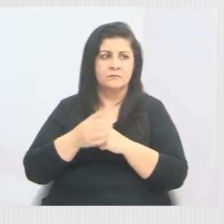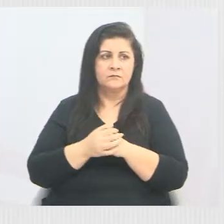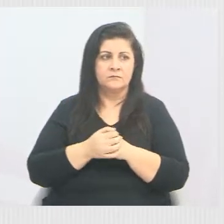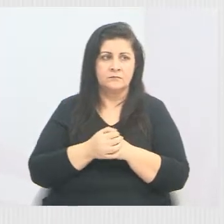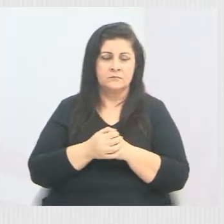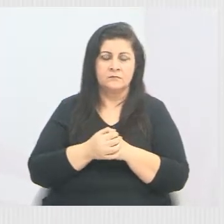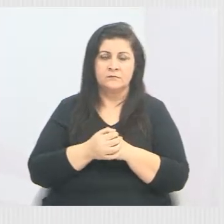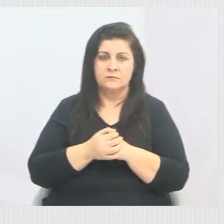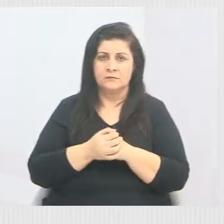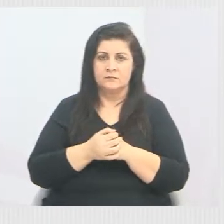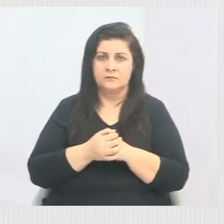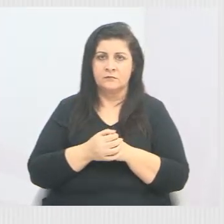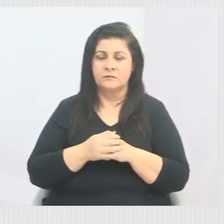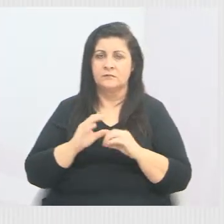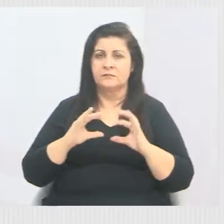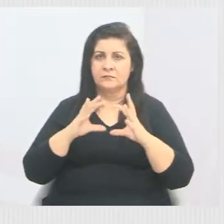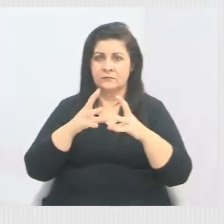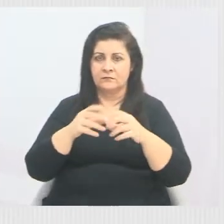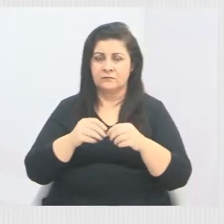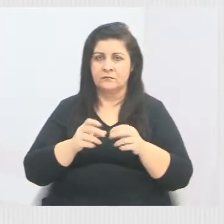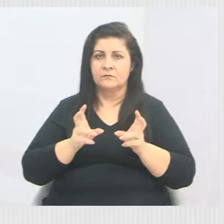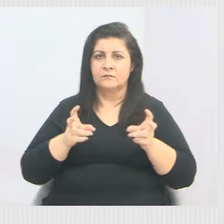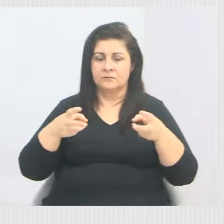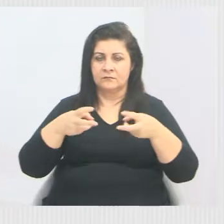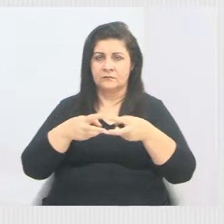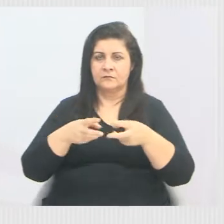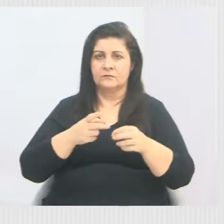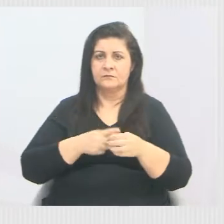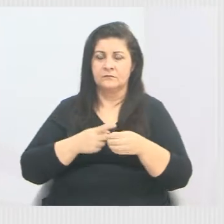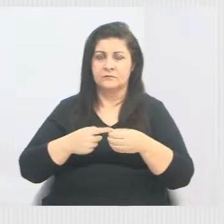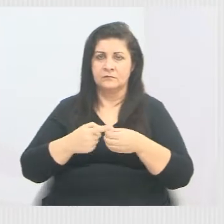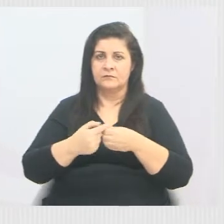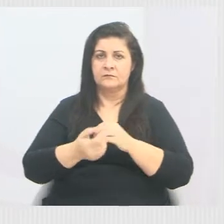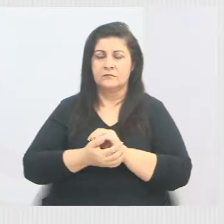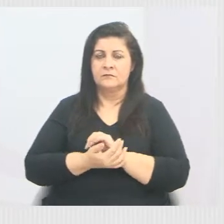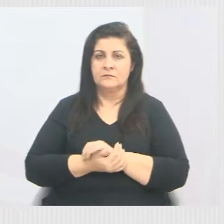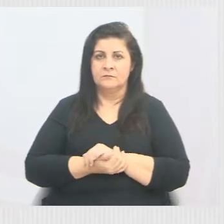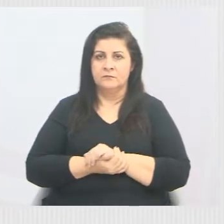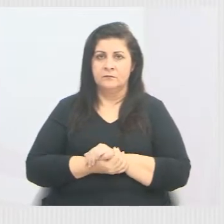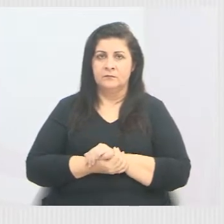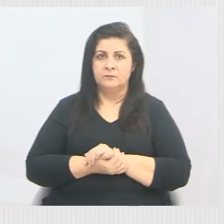nas casas legislativas estaduais e municipais.